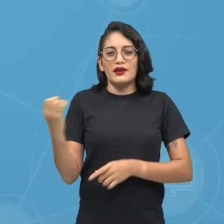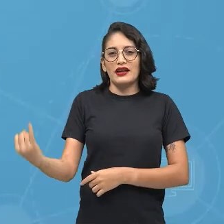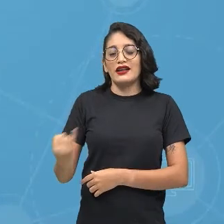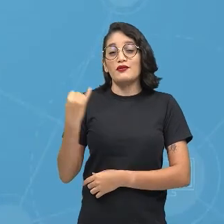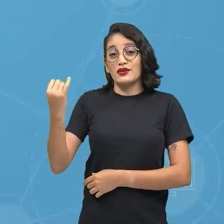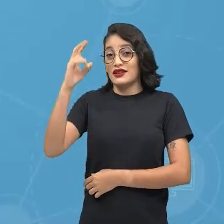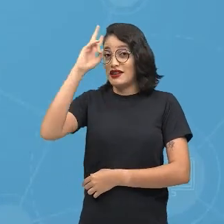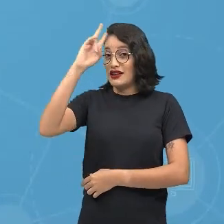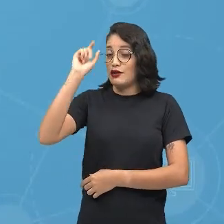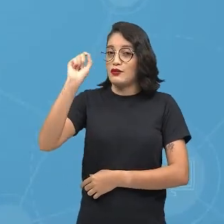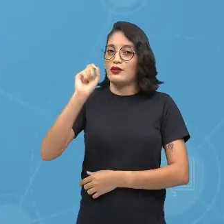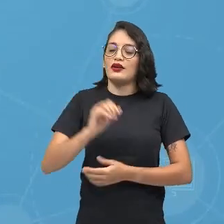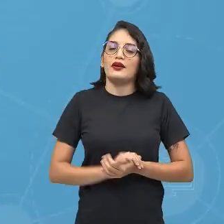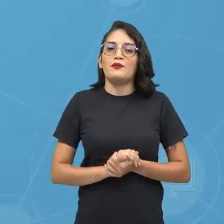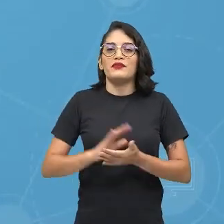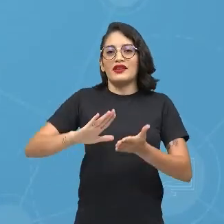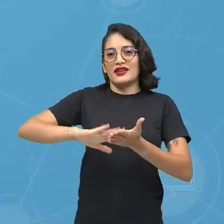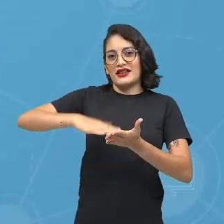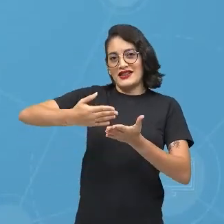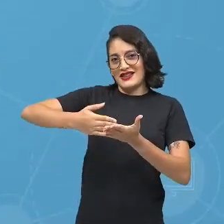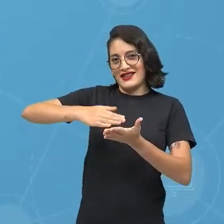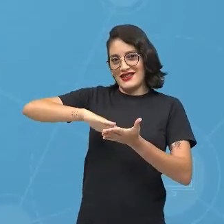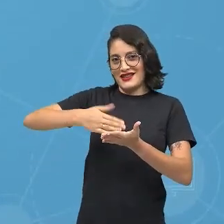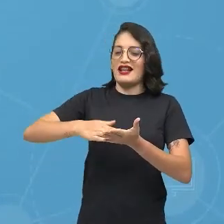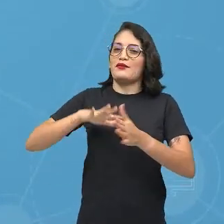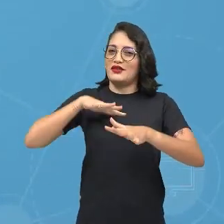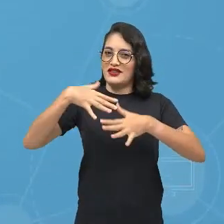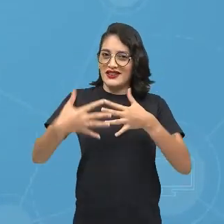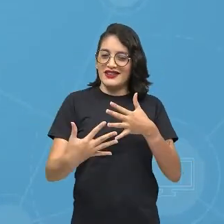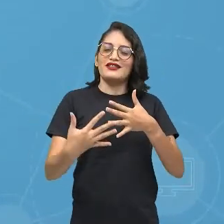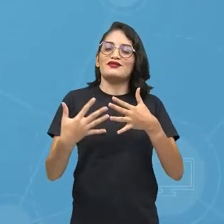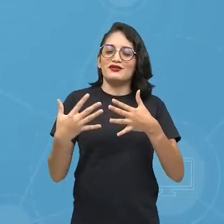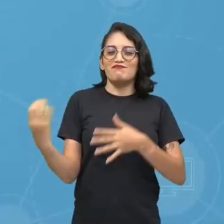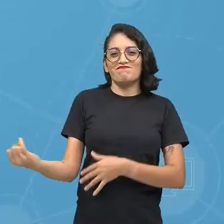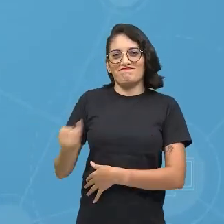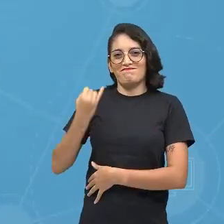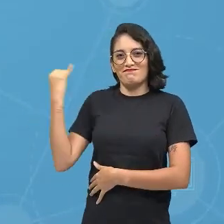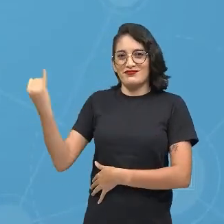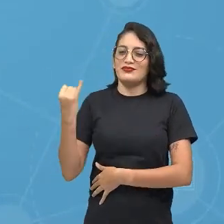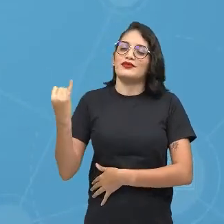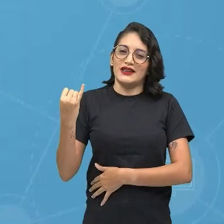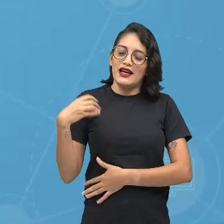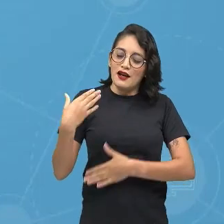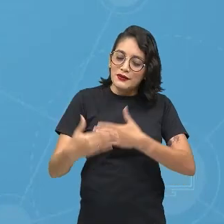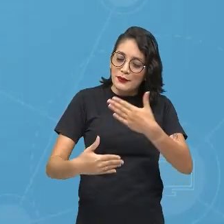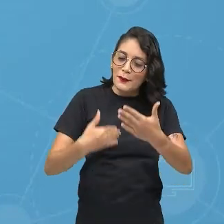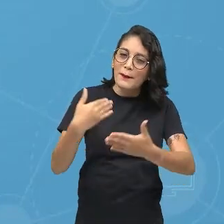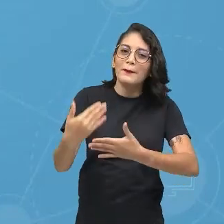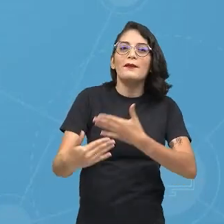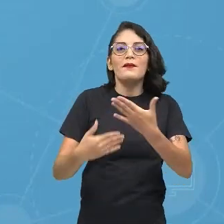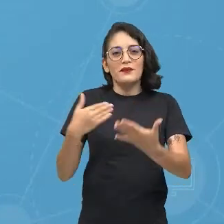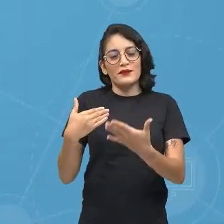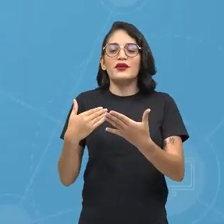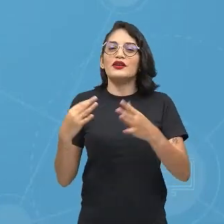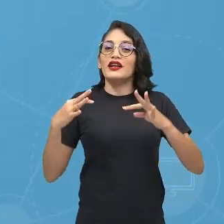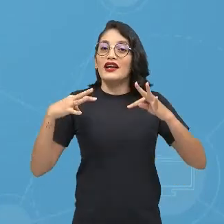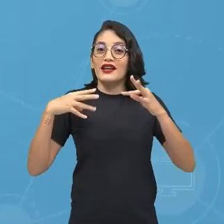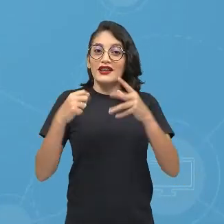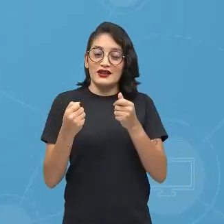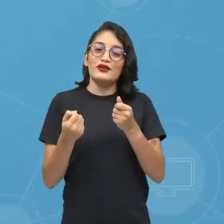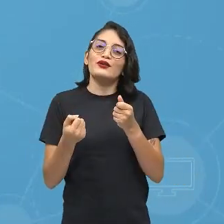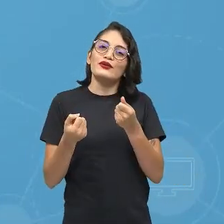importante lembrarmos os nossos intérpretes de Libras também, muito importantes em todo o processo aí também, para que